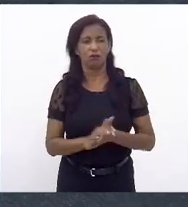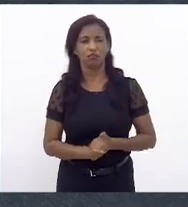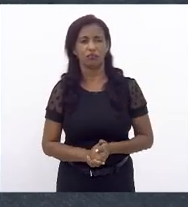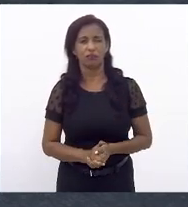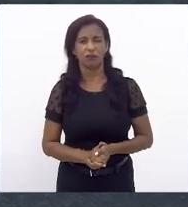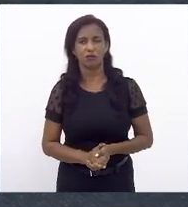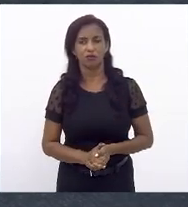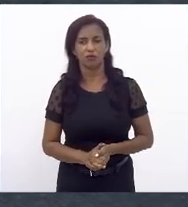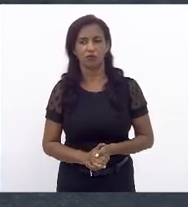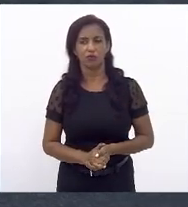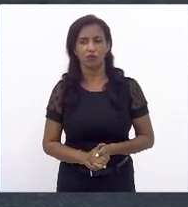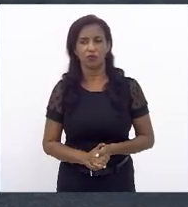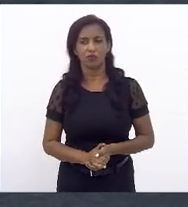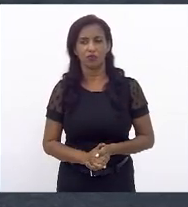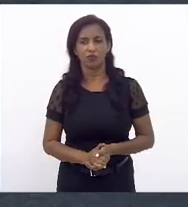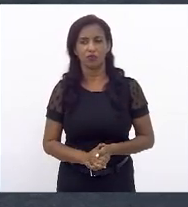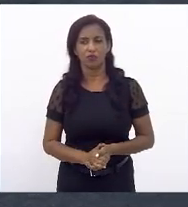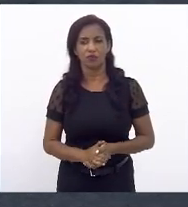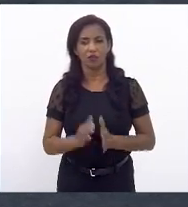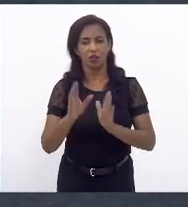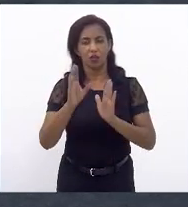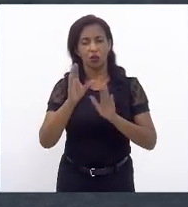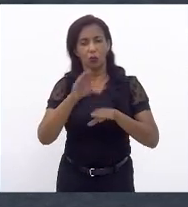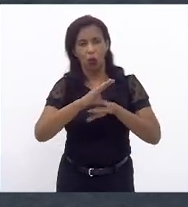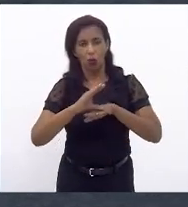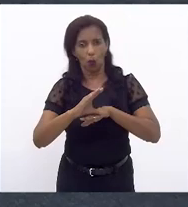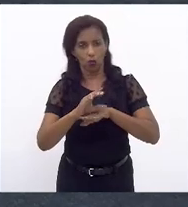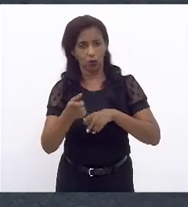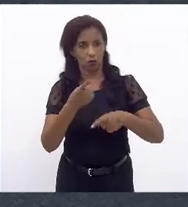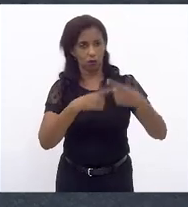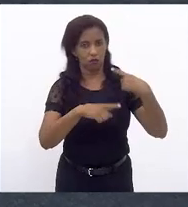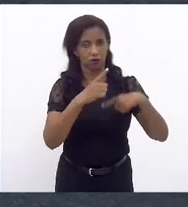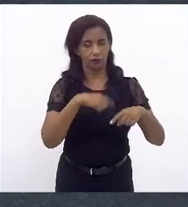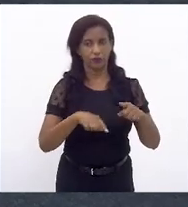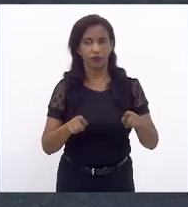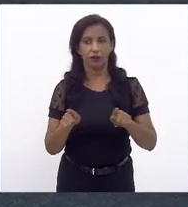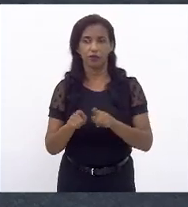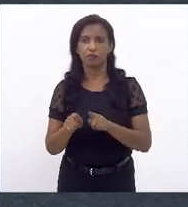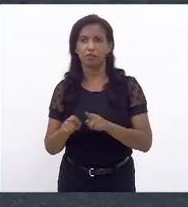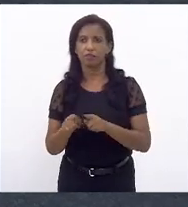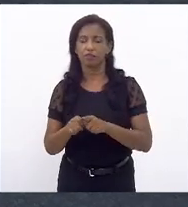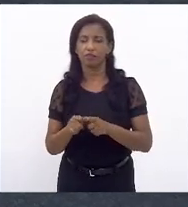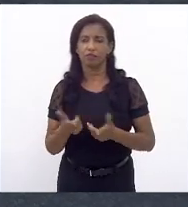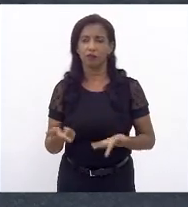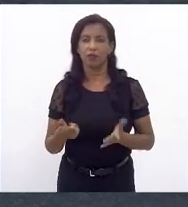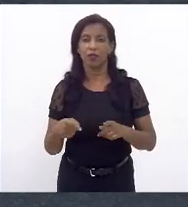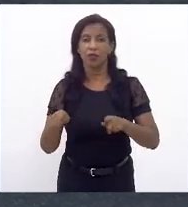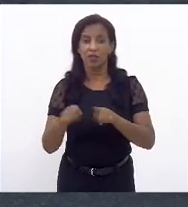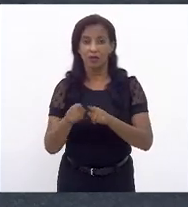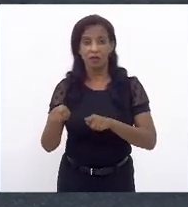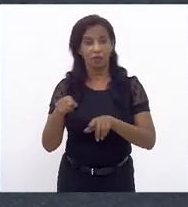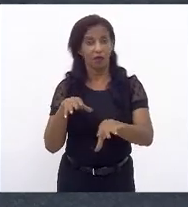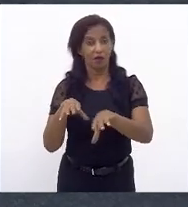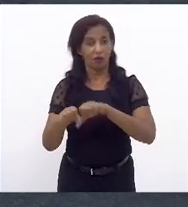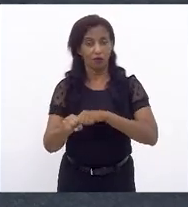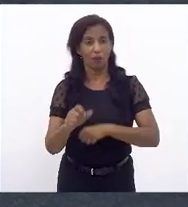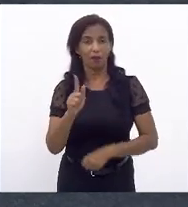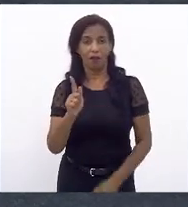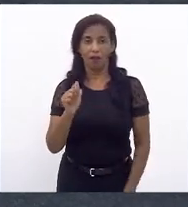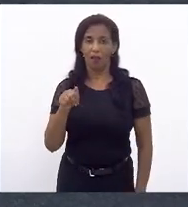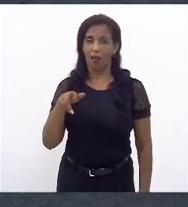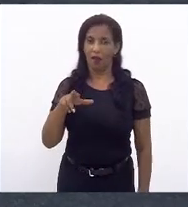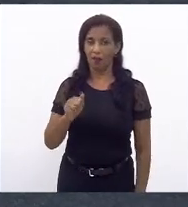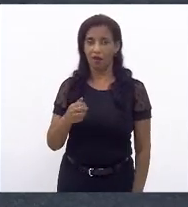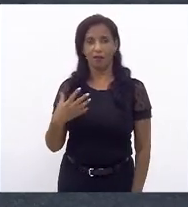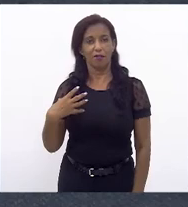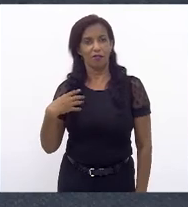expostos no conselheiro anterior, inclusive esse também é formado na Gama Filho e